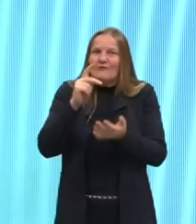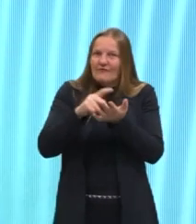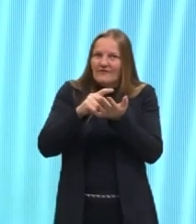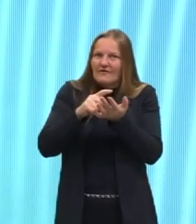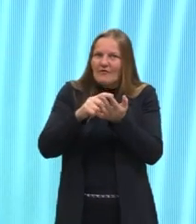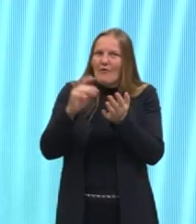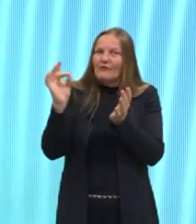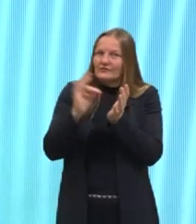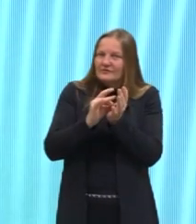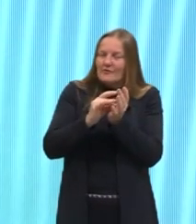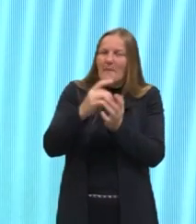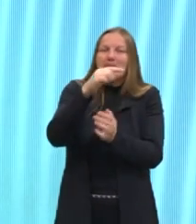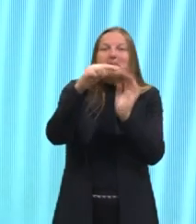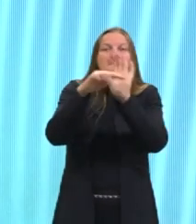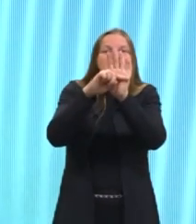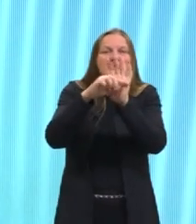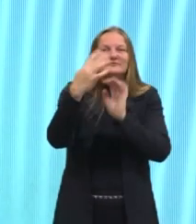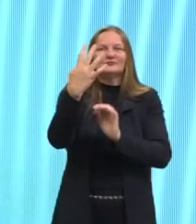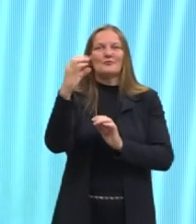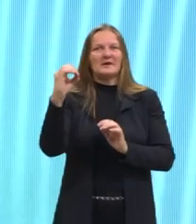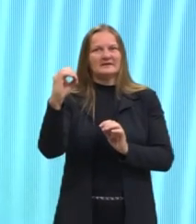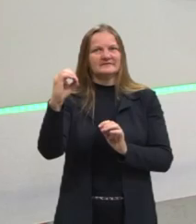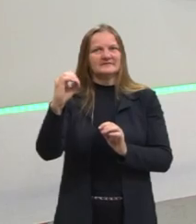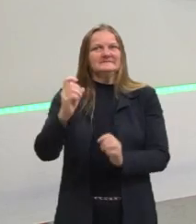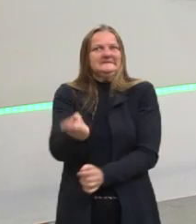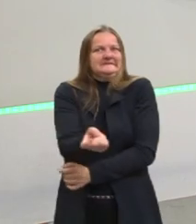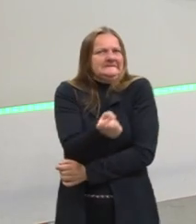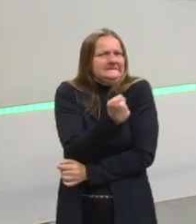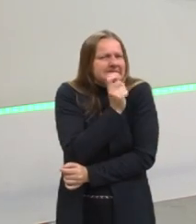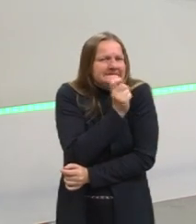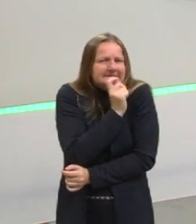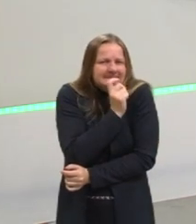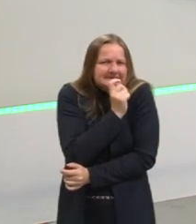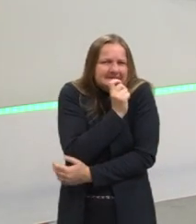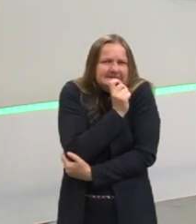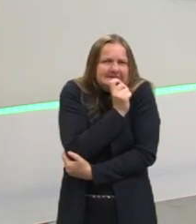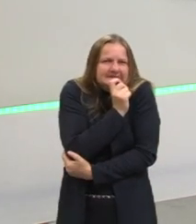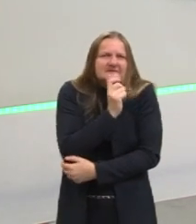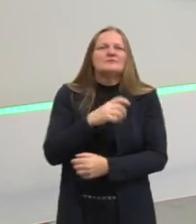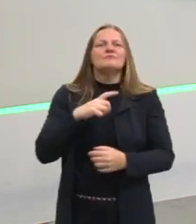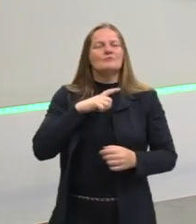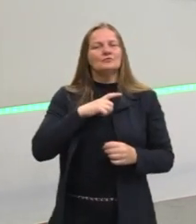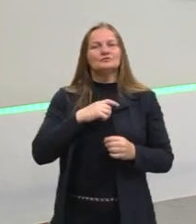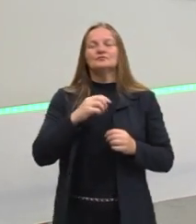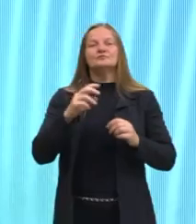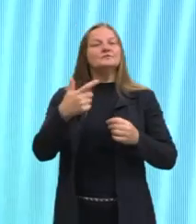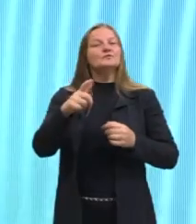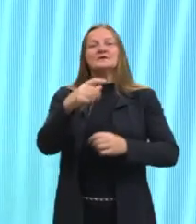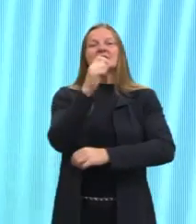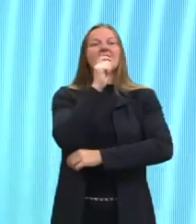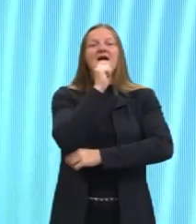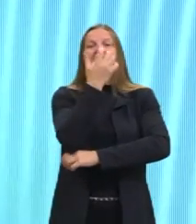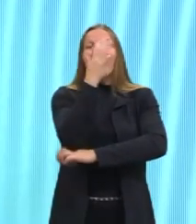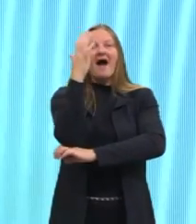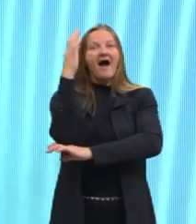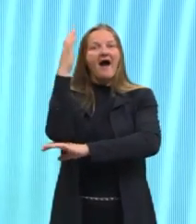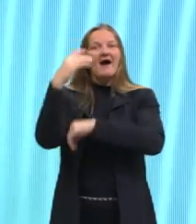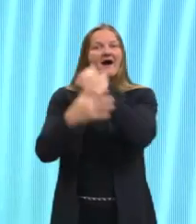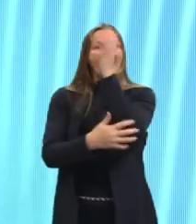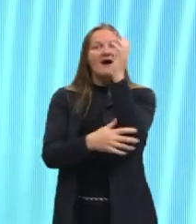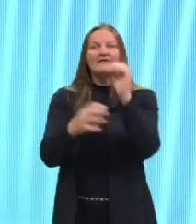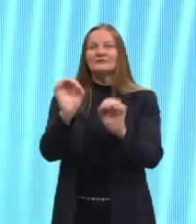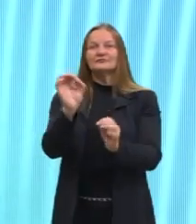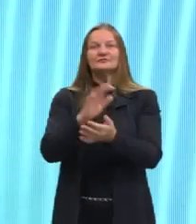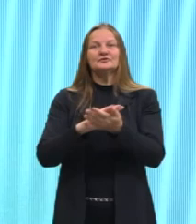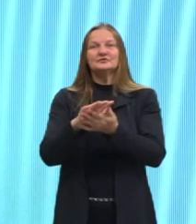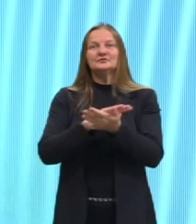com temperatura negativa tá gurizada E aí o que que acontece tu não tem a formação de árvore só tem ali no máximo vai